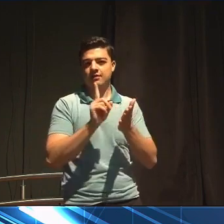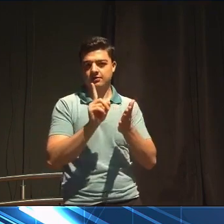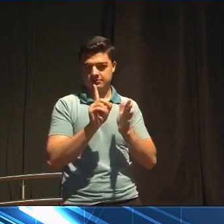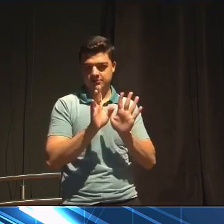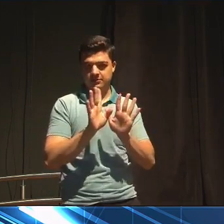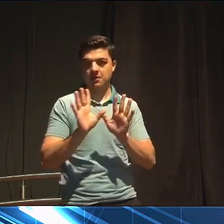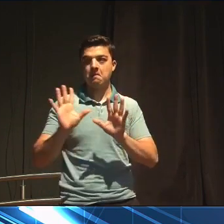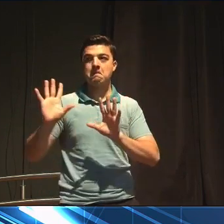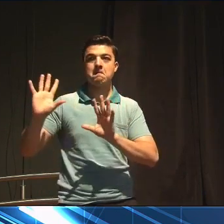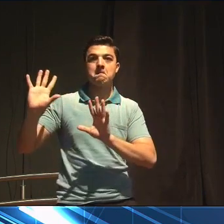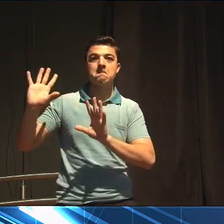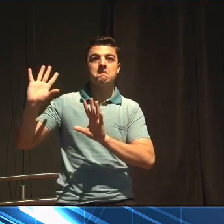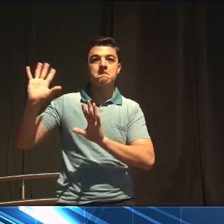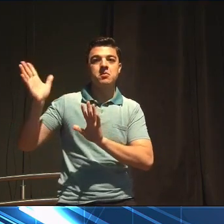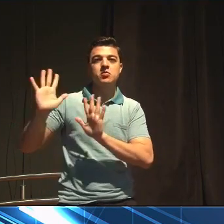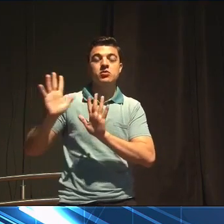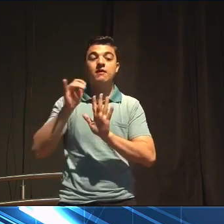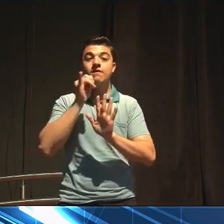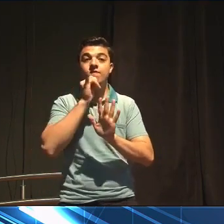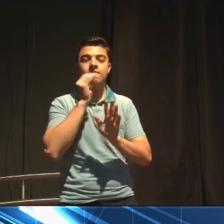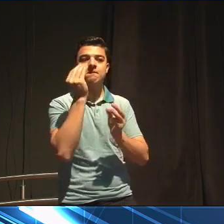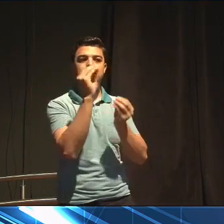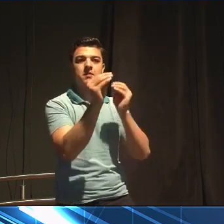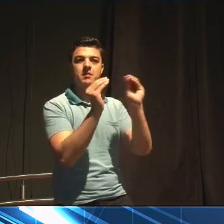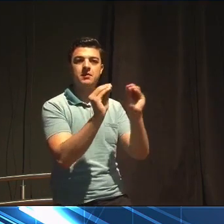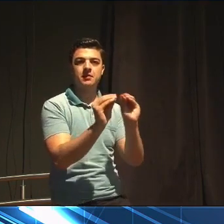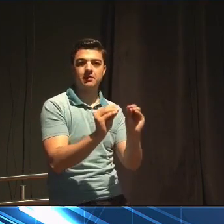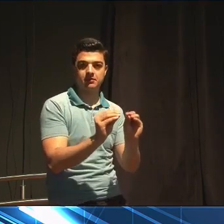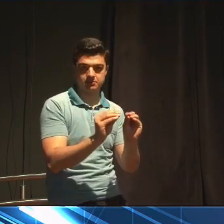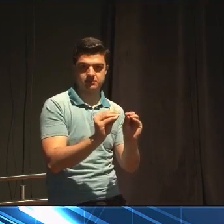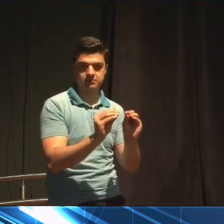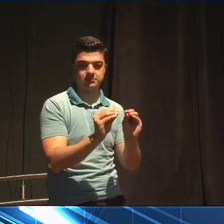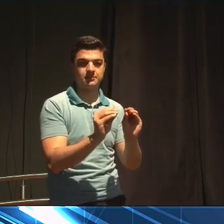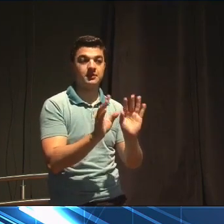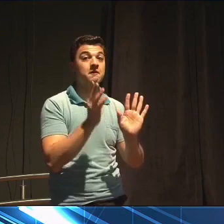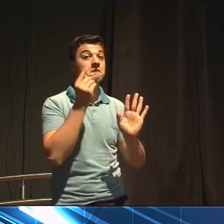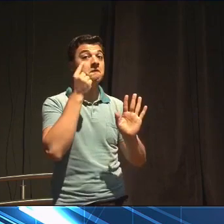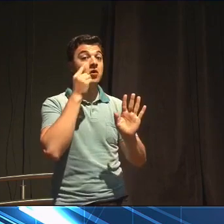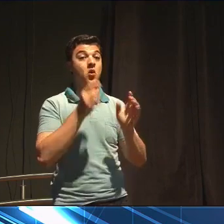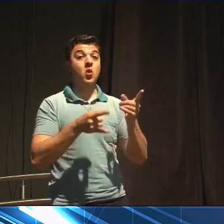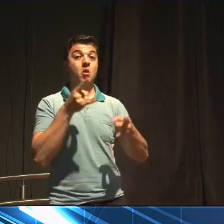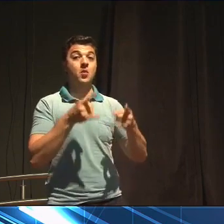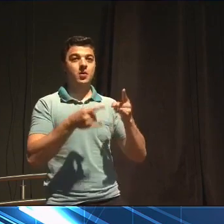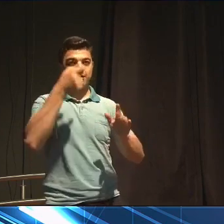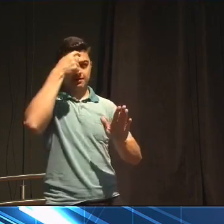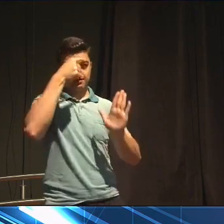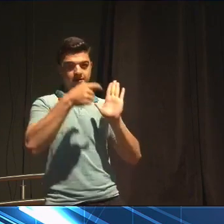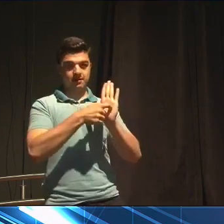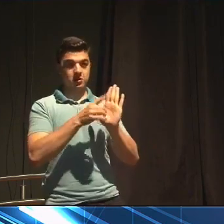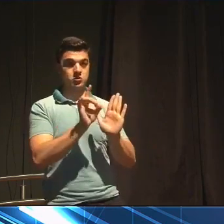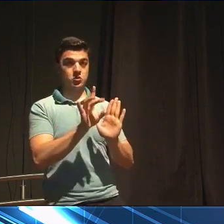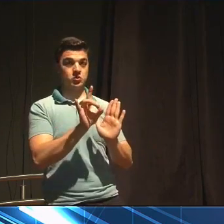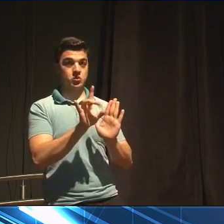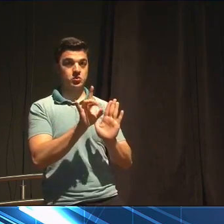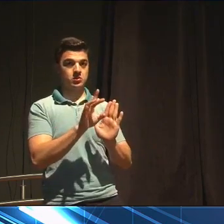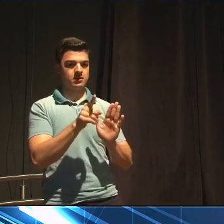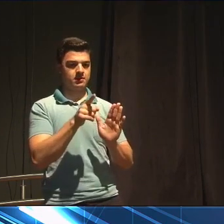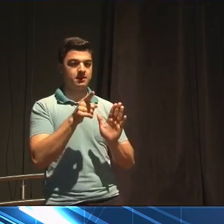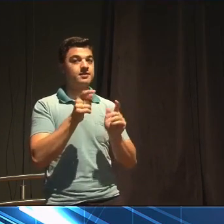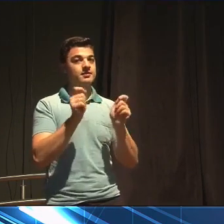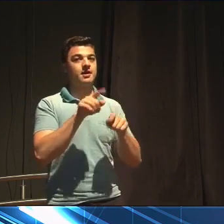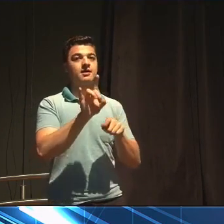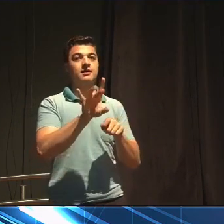realismo tão grande que o robô não saiba diferenciar se ele está operando no mundo real ou se ele está no mundo virtual. Eu vou mostrar um caso bem legal sobre